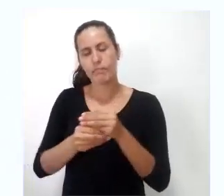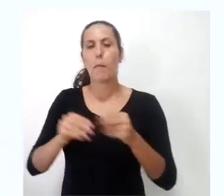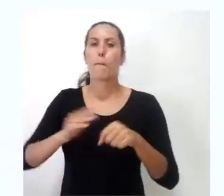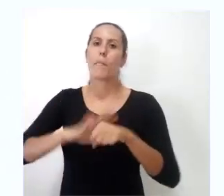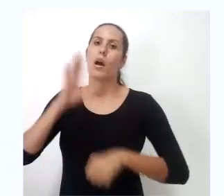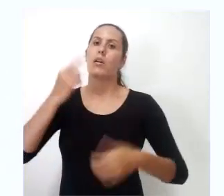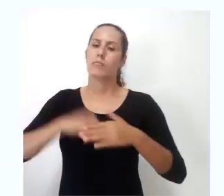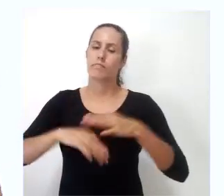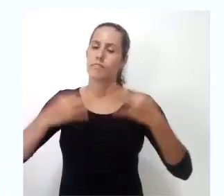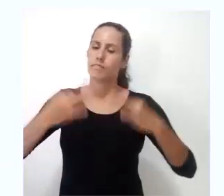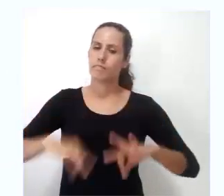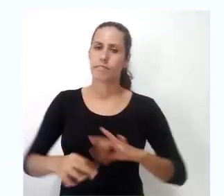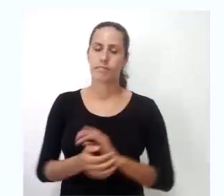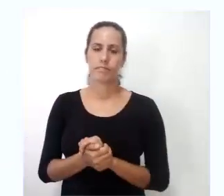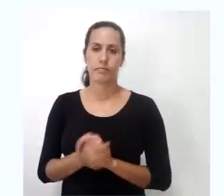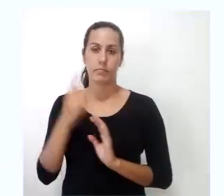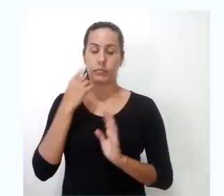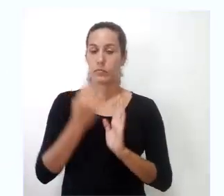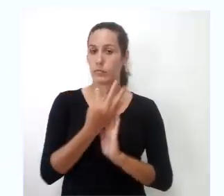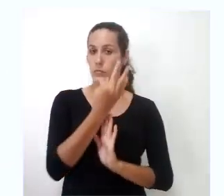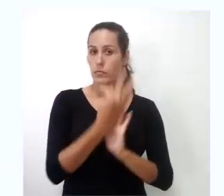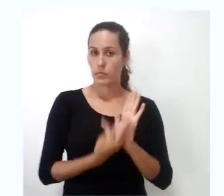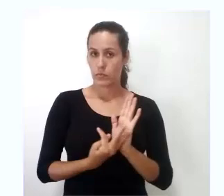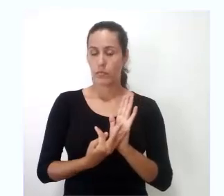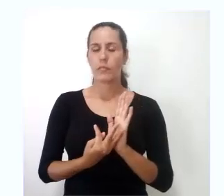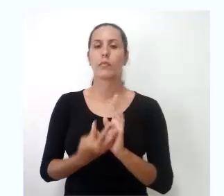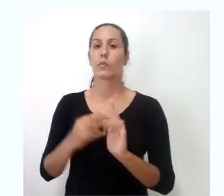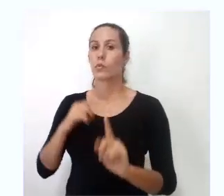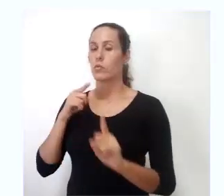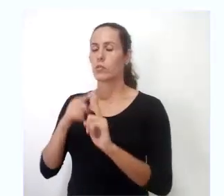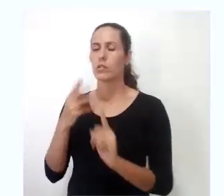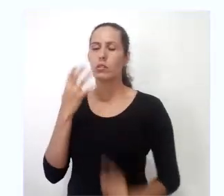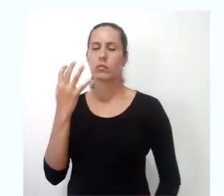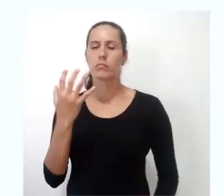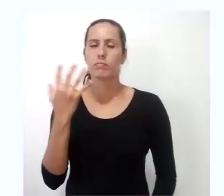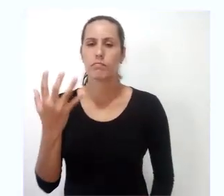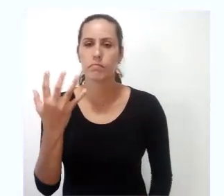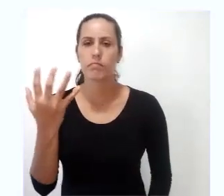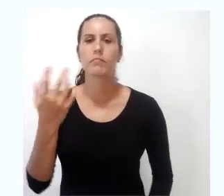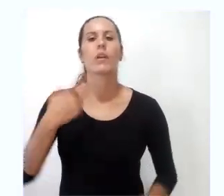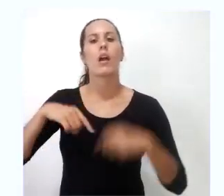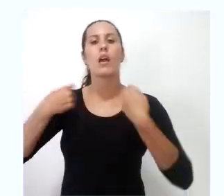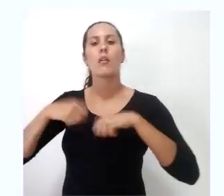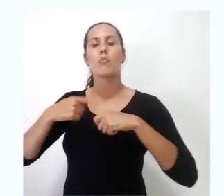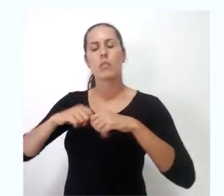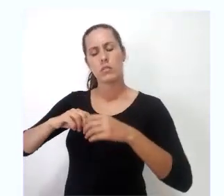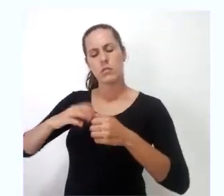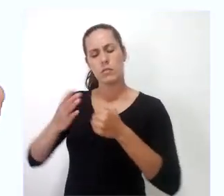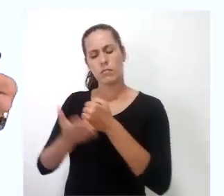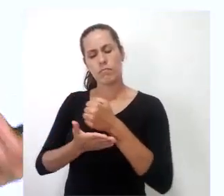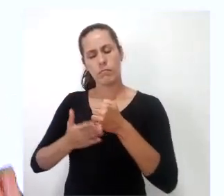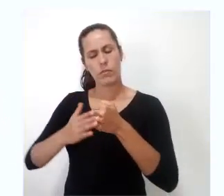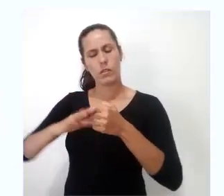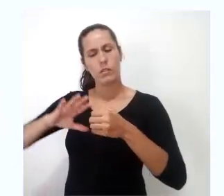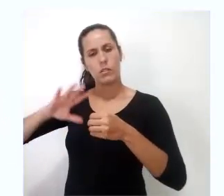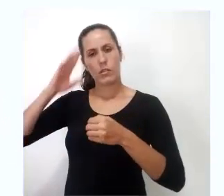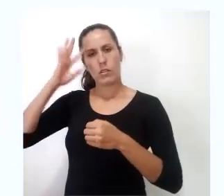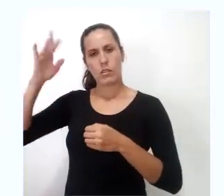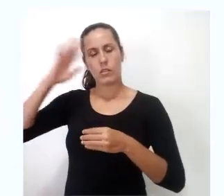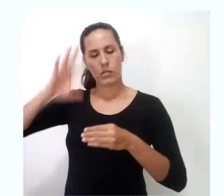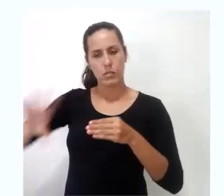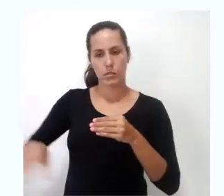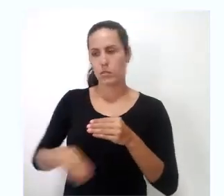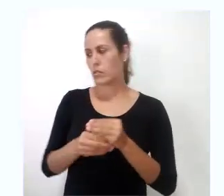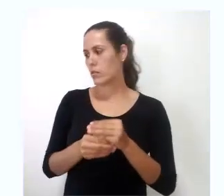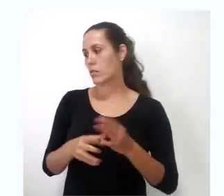um texto argumentativo, certo? Um texto que pretende persuadir, é aquele texto que está sustentado,